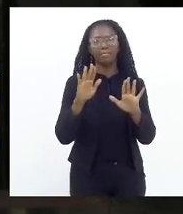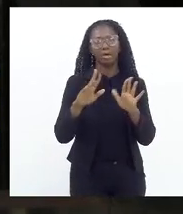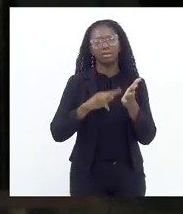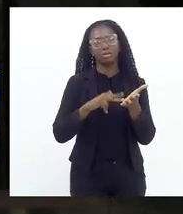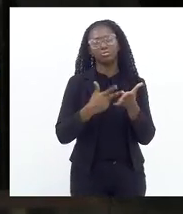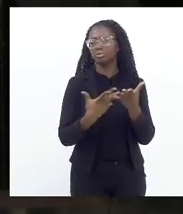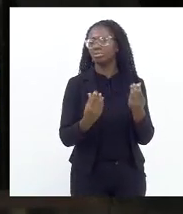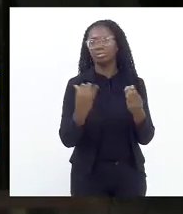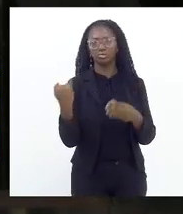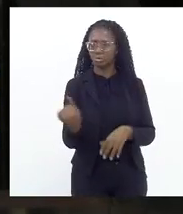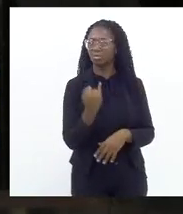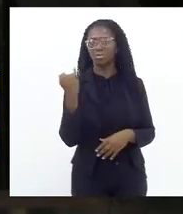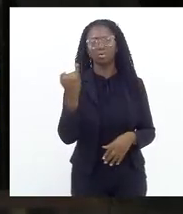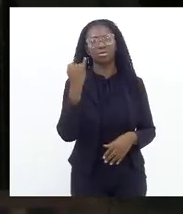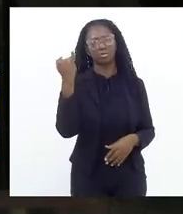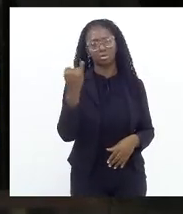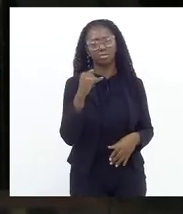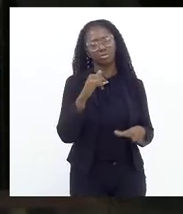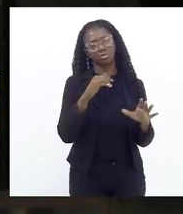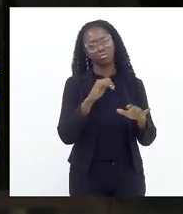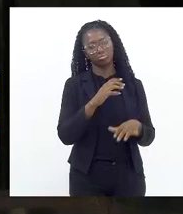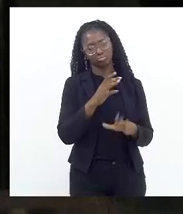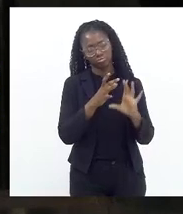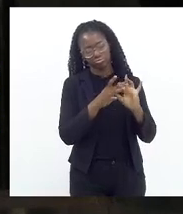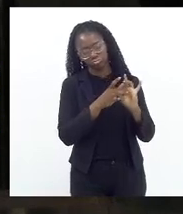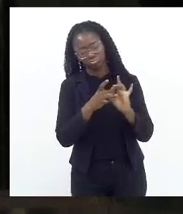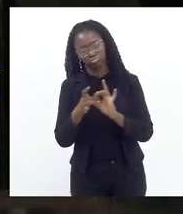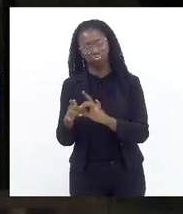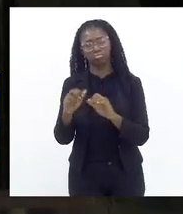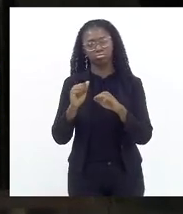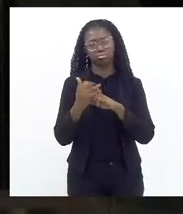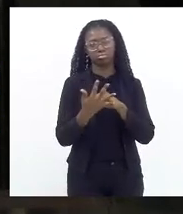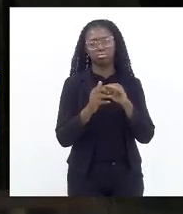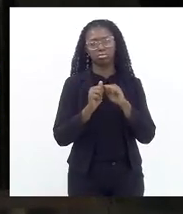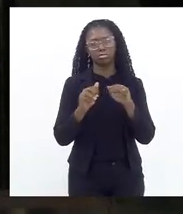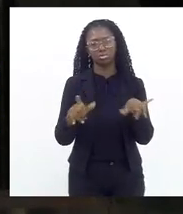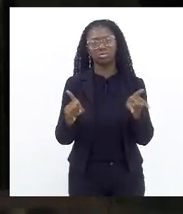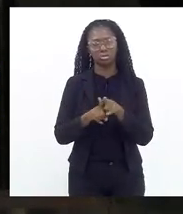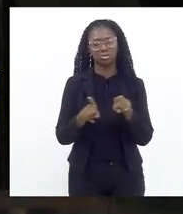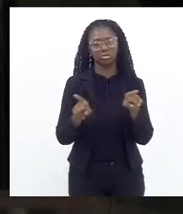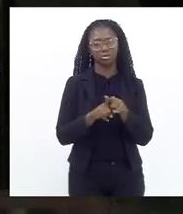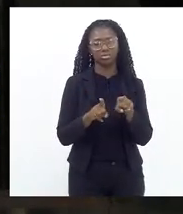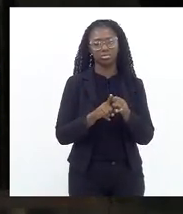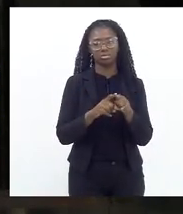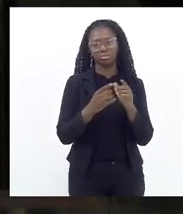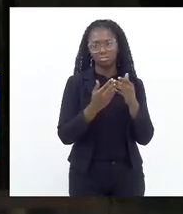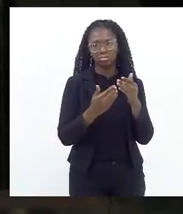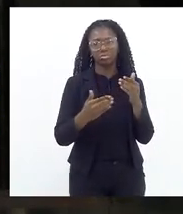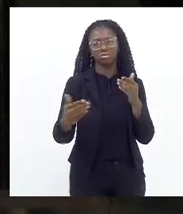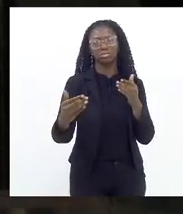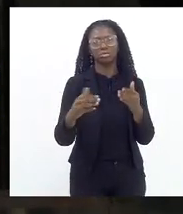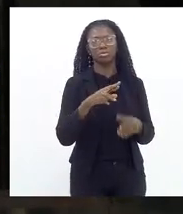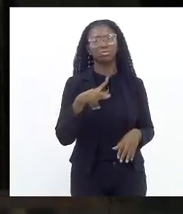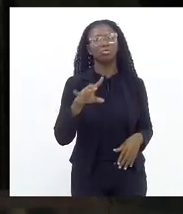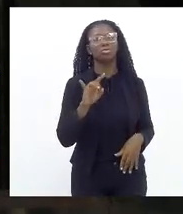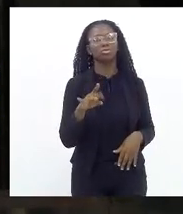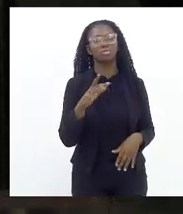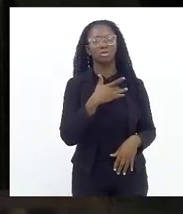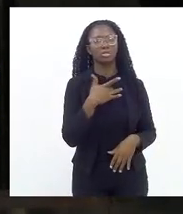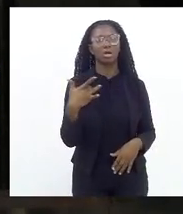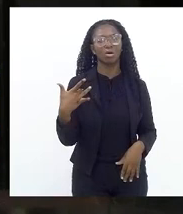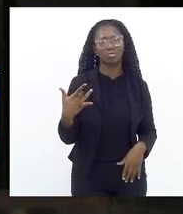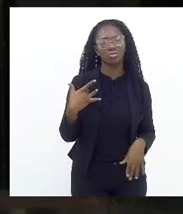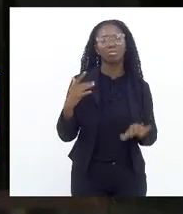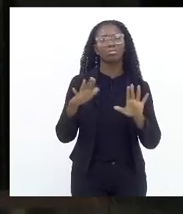Brasil, no contexto da pandemia, diz muito sobre essa tragédia não apenas sanitária, mas